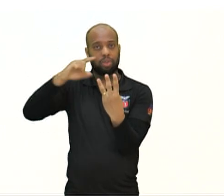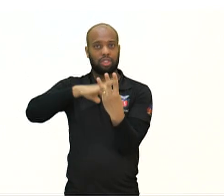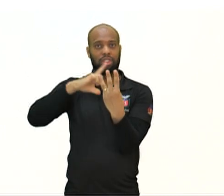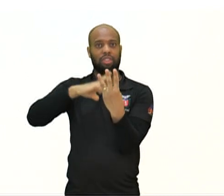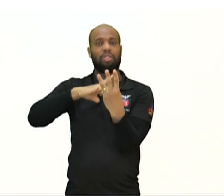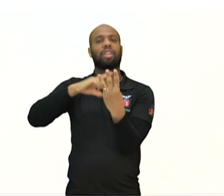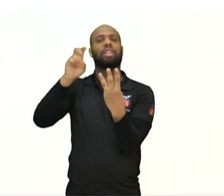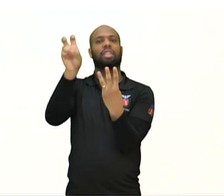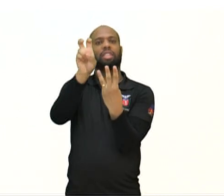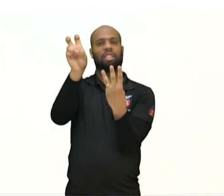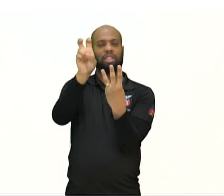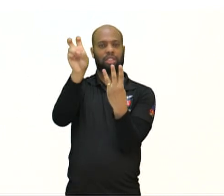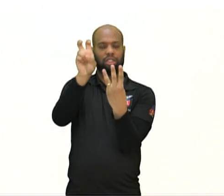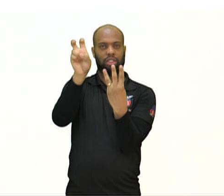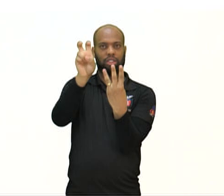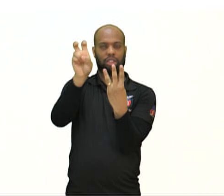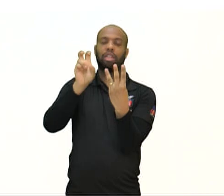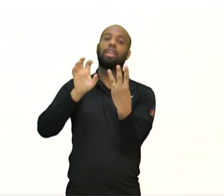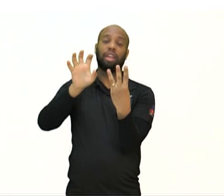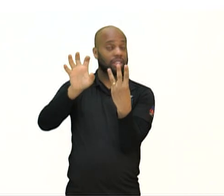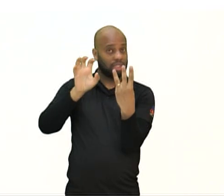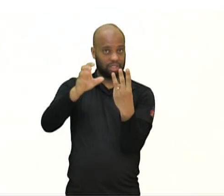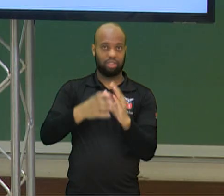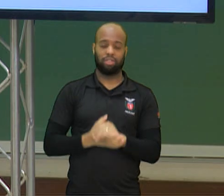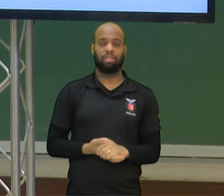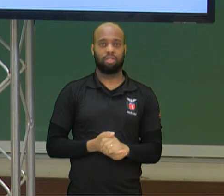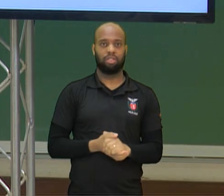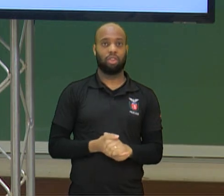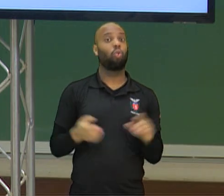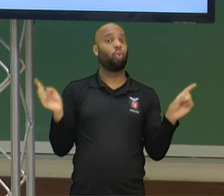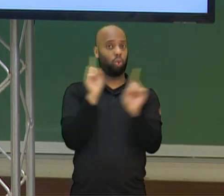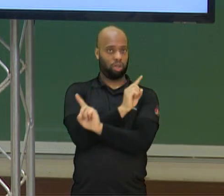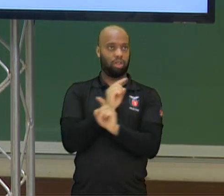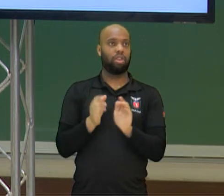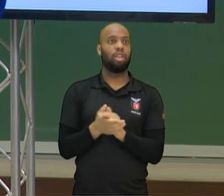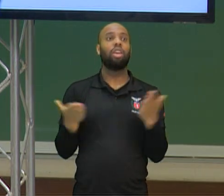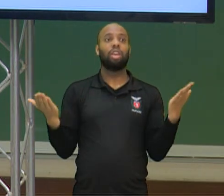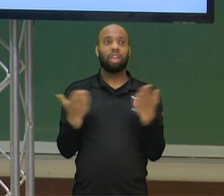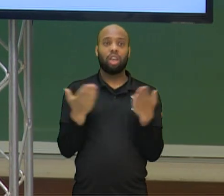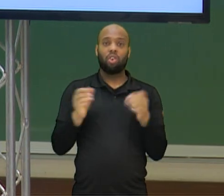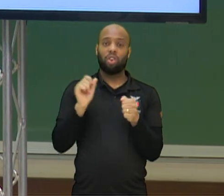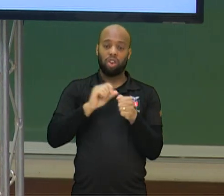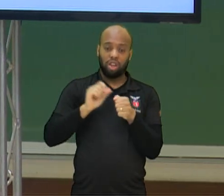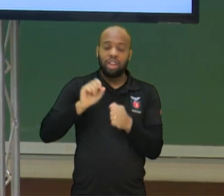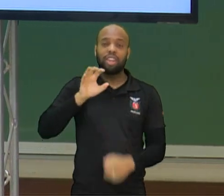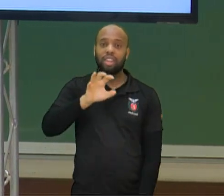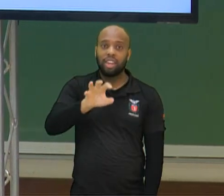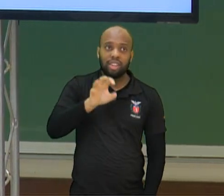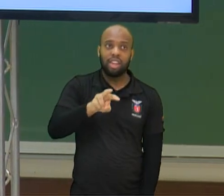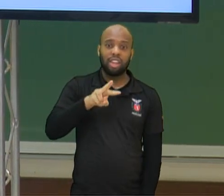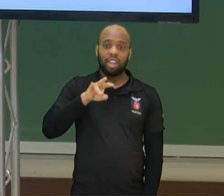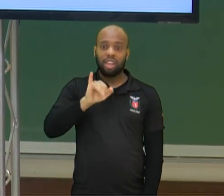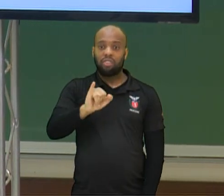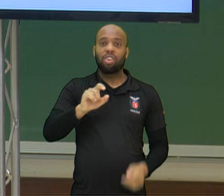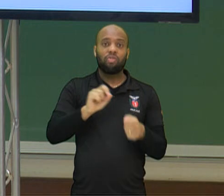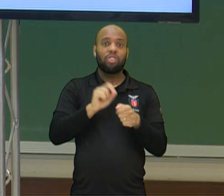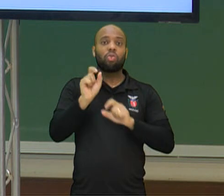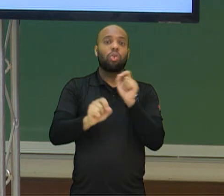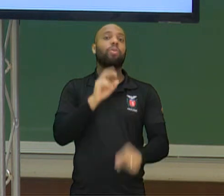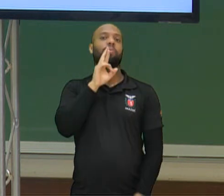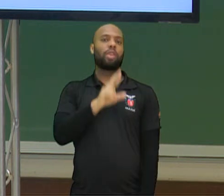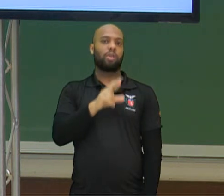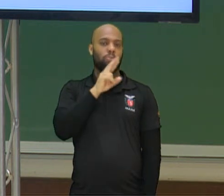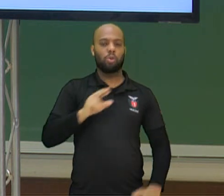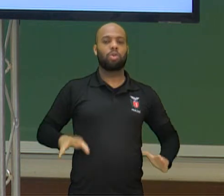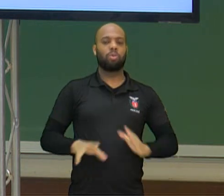e 3 elevado à quinta potência. Agora que fizemos tudo isso, a gente vai resolver.